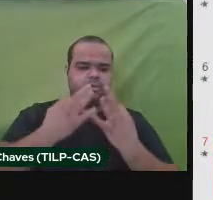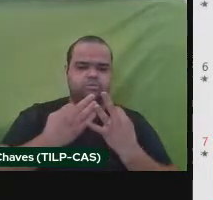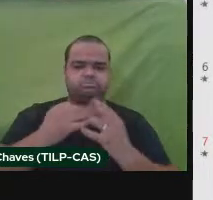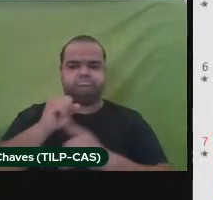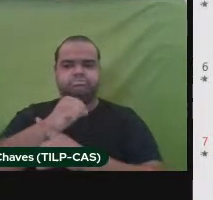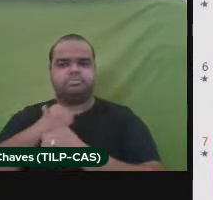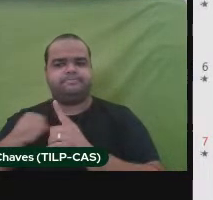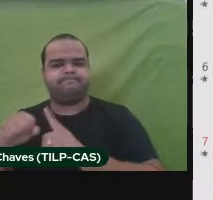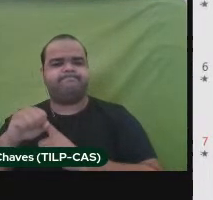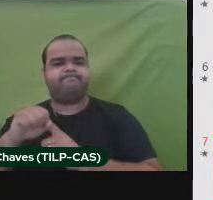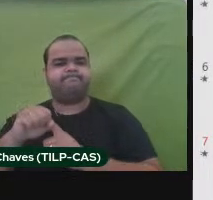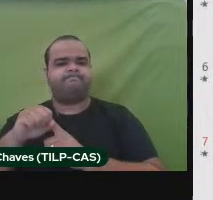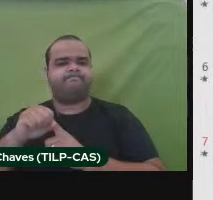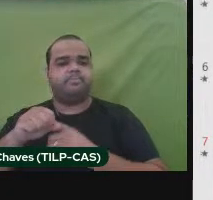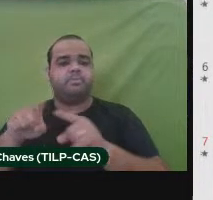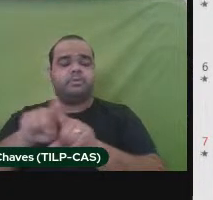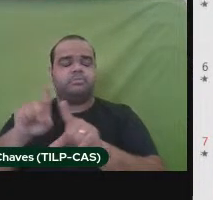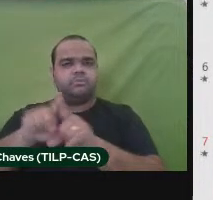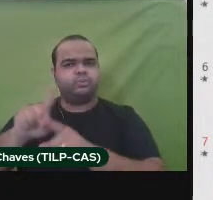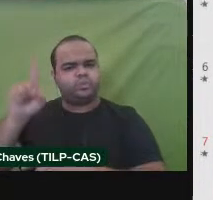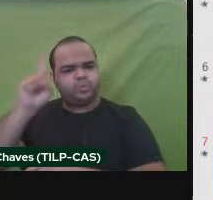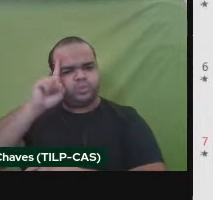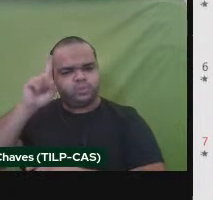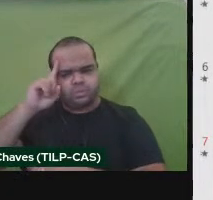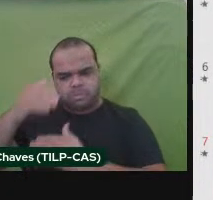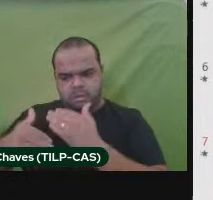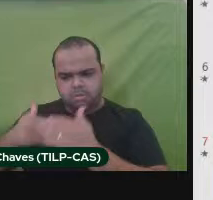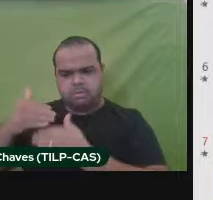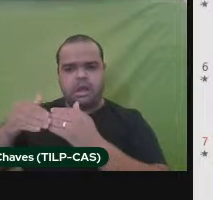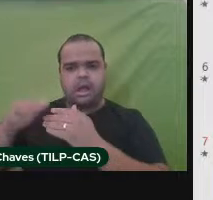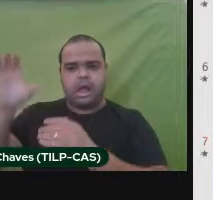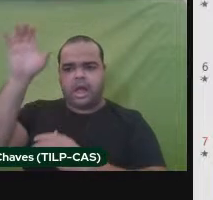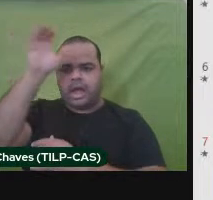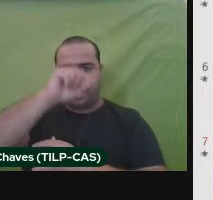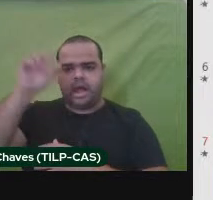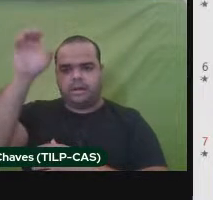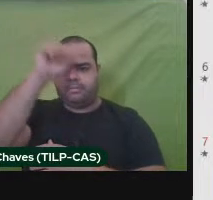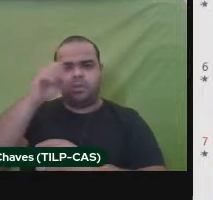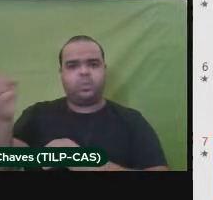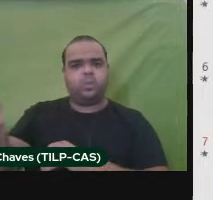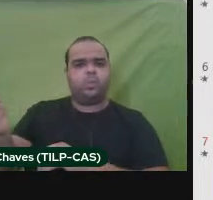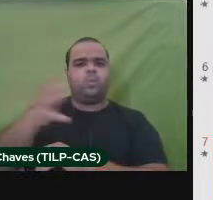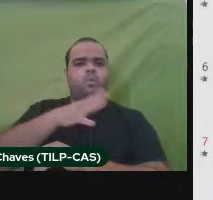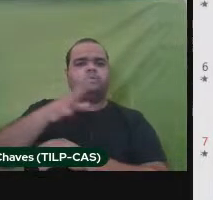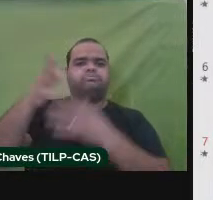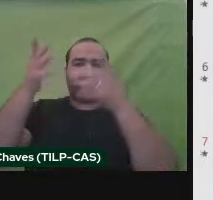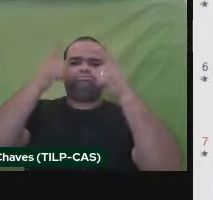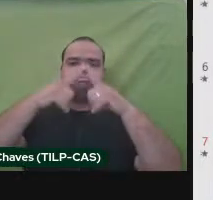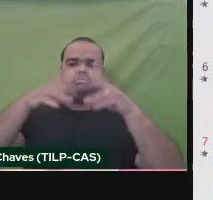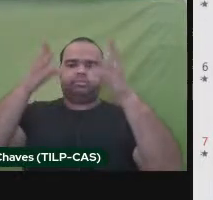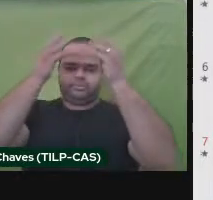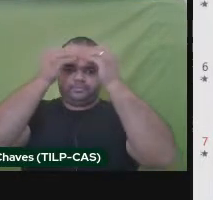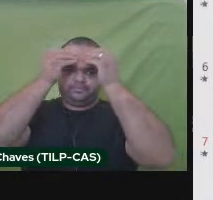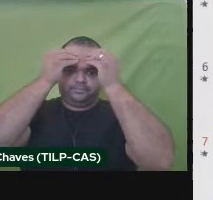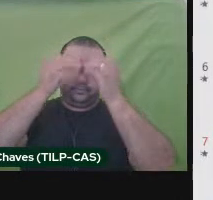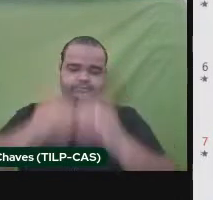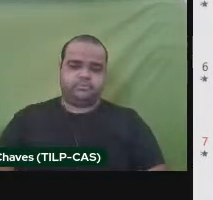sociedade, e a cada dia o aprendizado de uma nova linguagem.